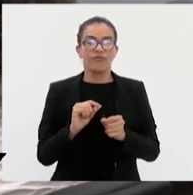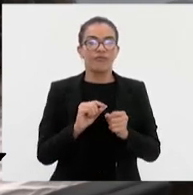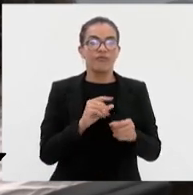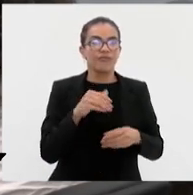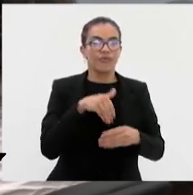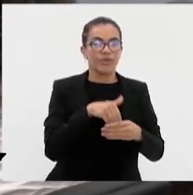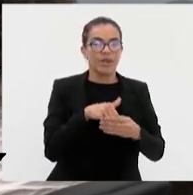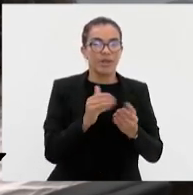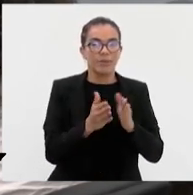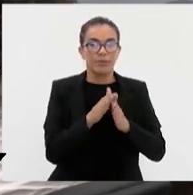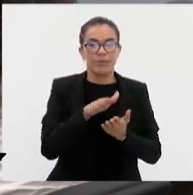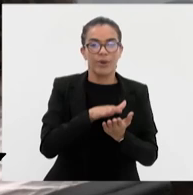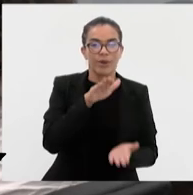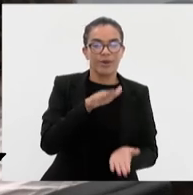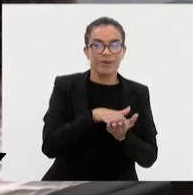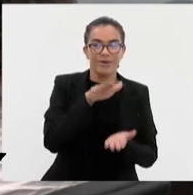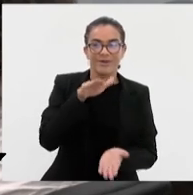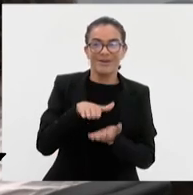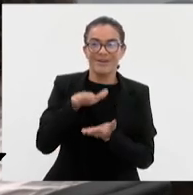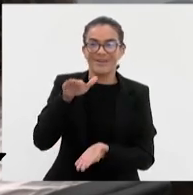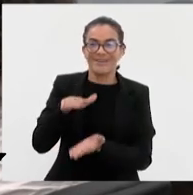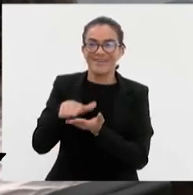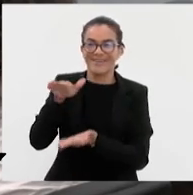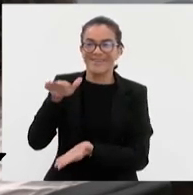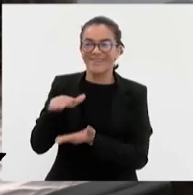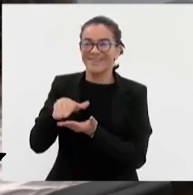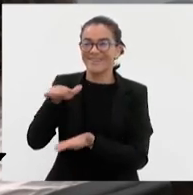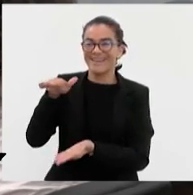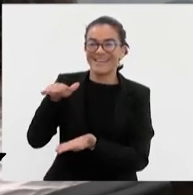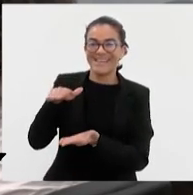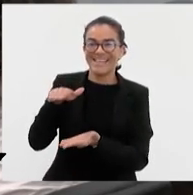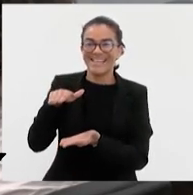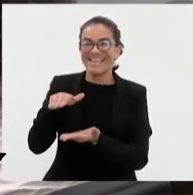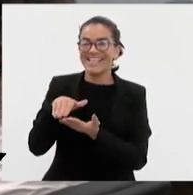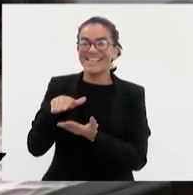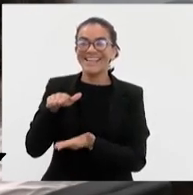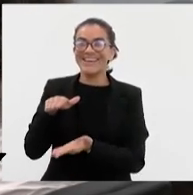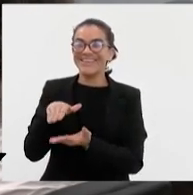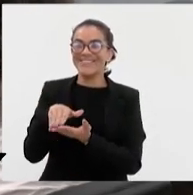destaca o que quiser. Ele está alegando que nós estamos